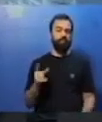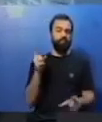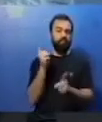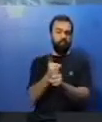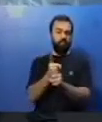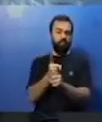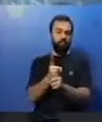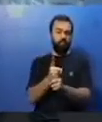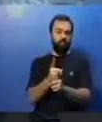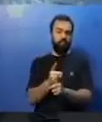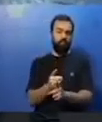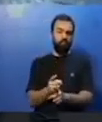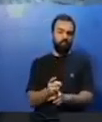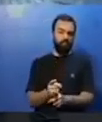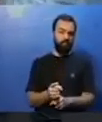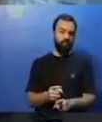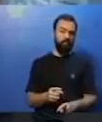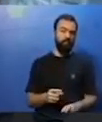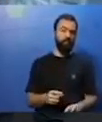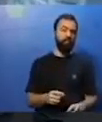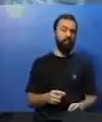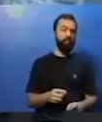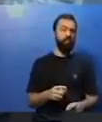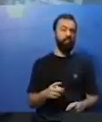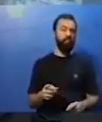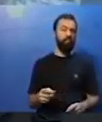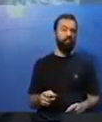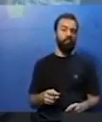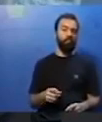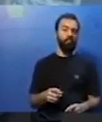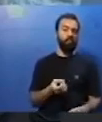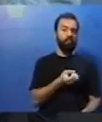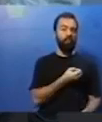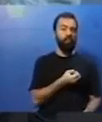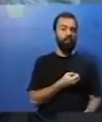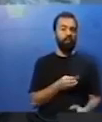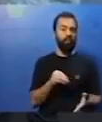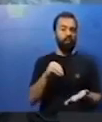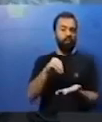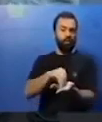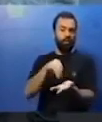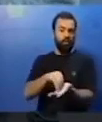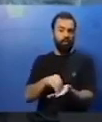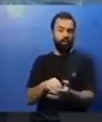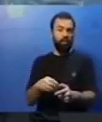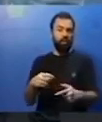Determine um número que completa a igualdade.